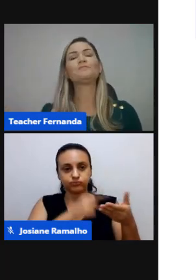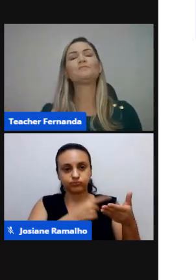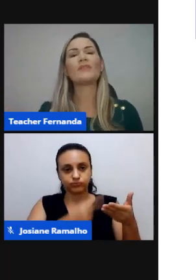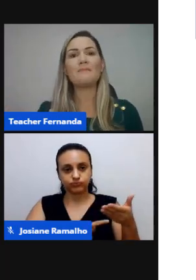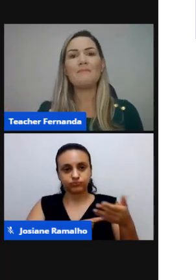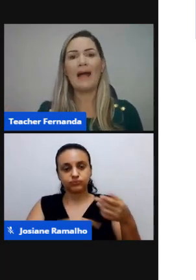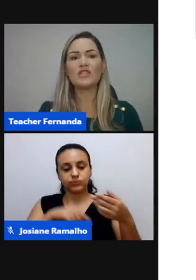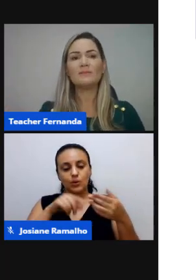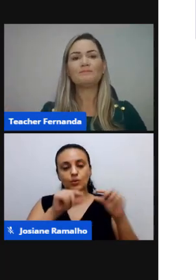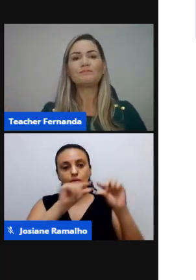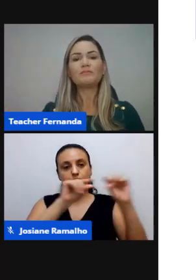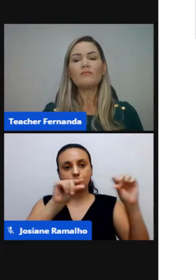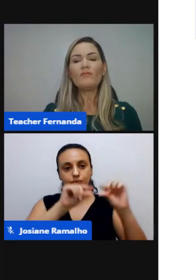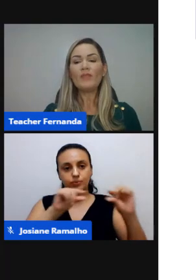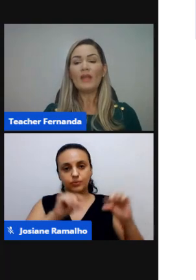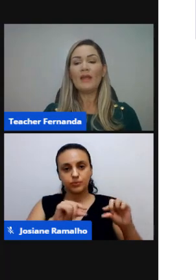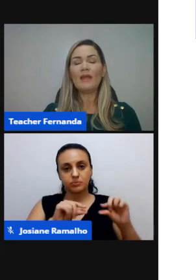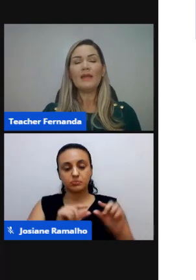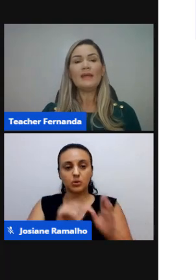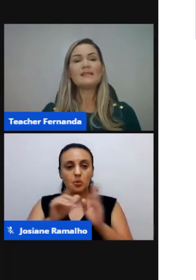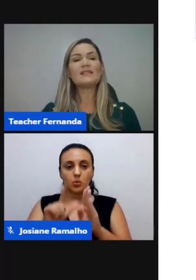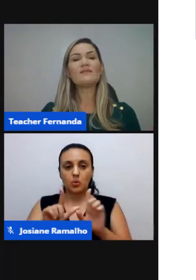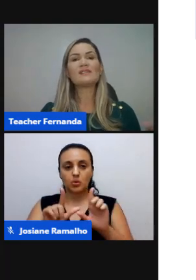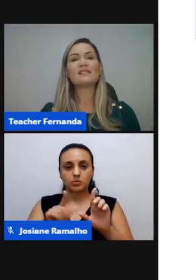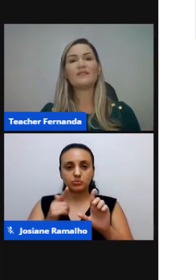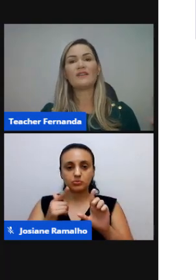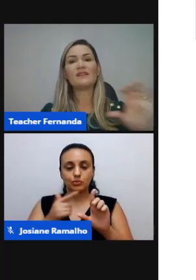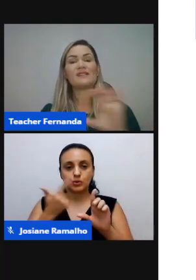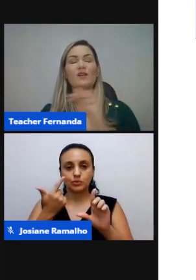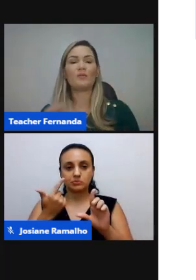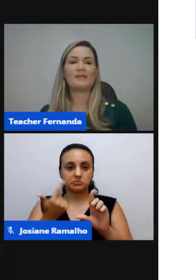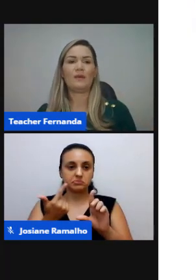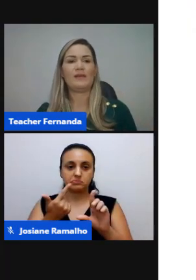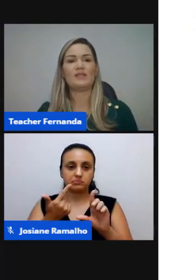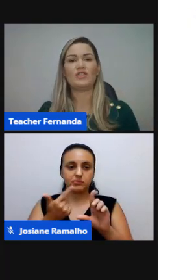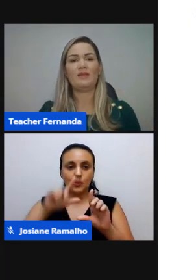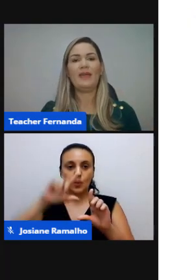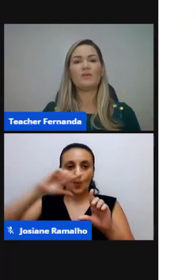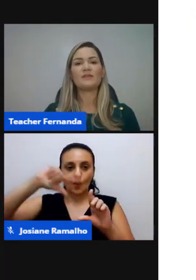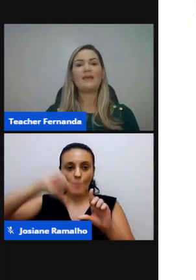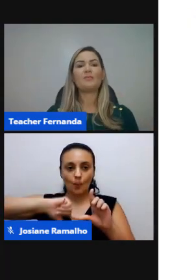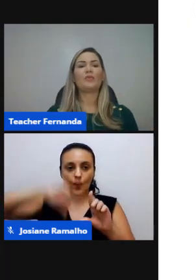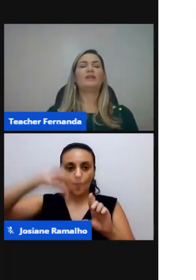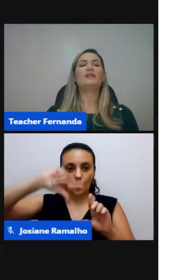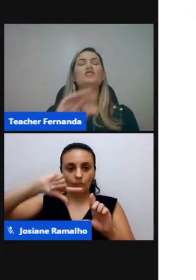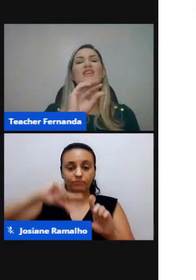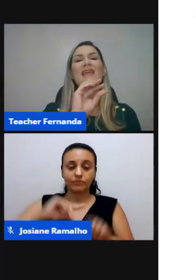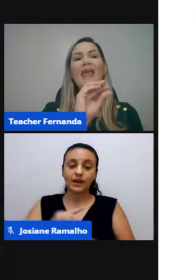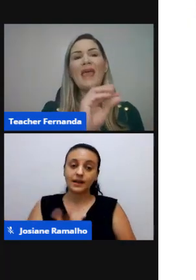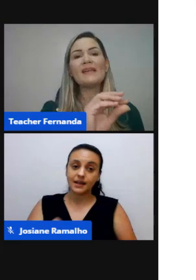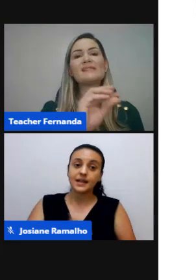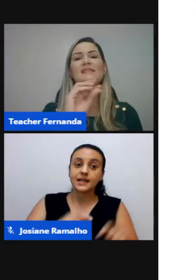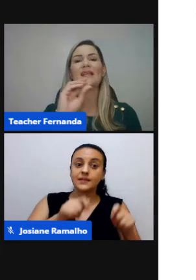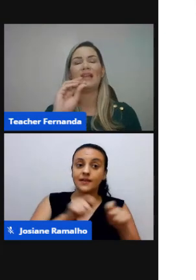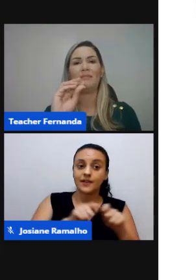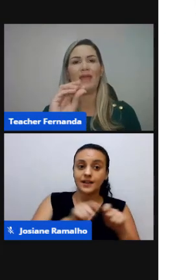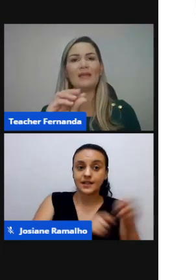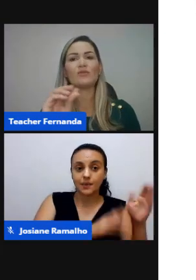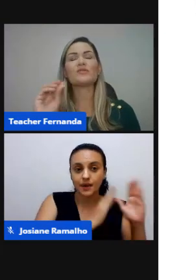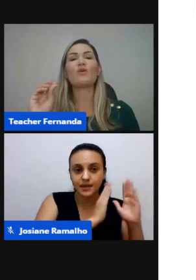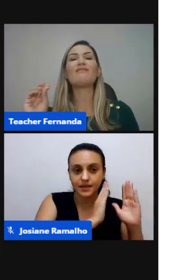né, da imagem. E se você for fazer uma sequência de elementos, é importante que esses